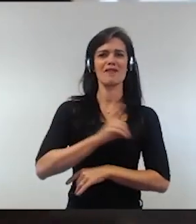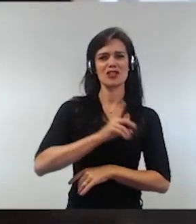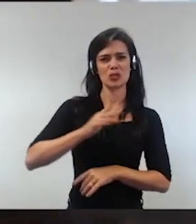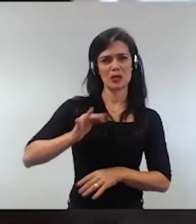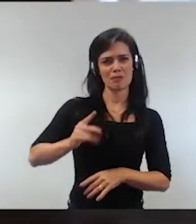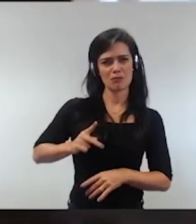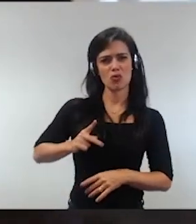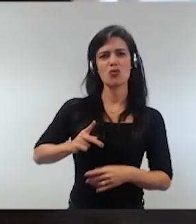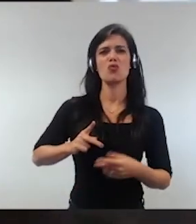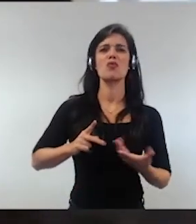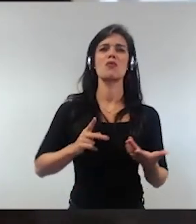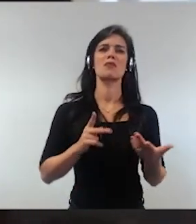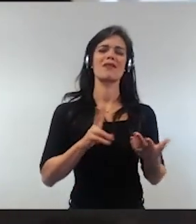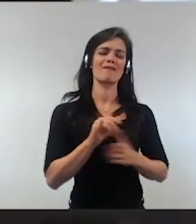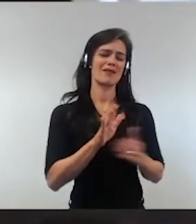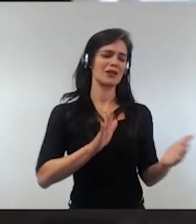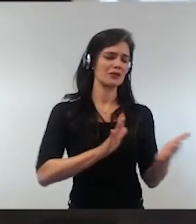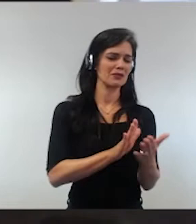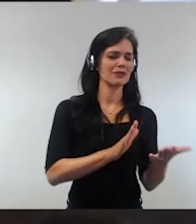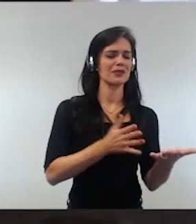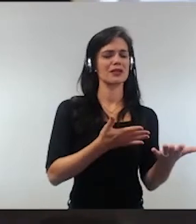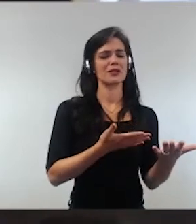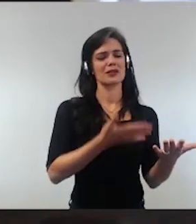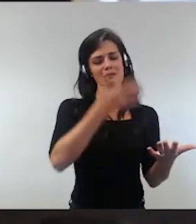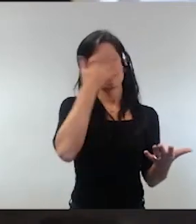com pessoas, né, em condições